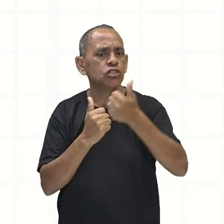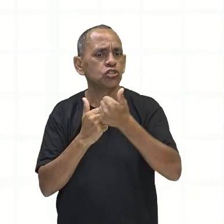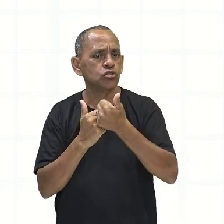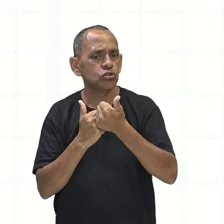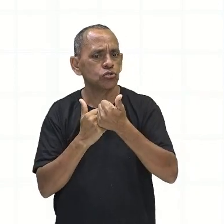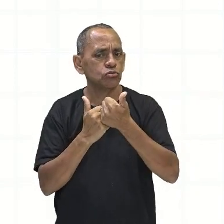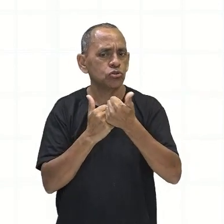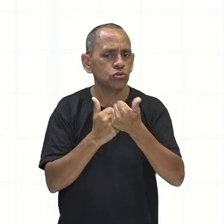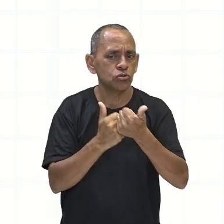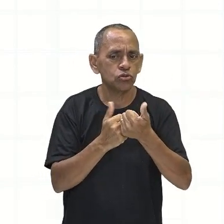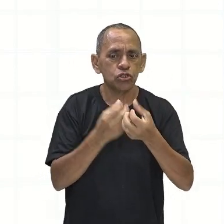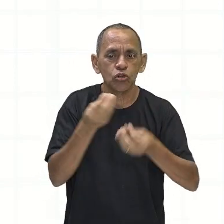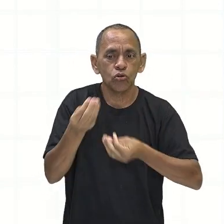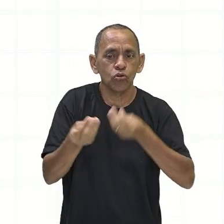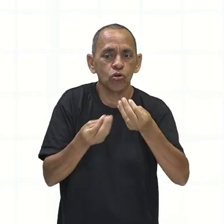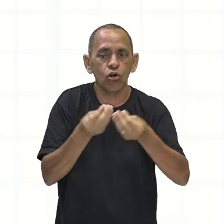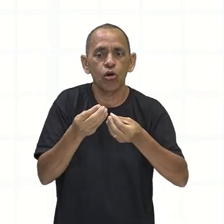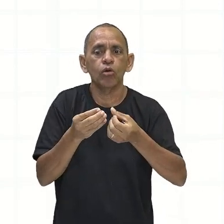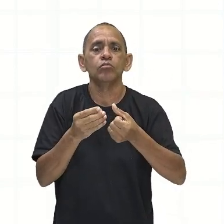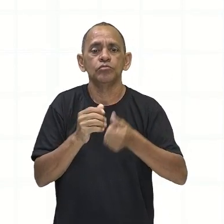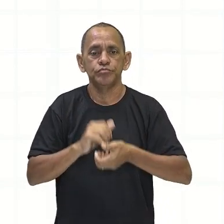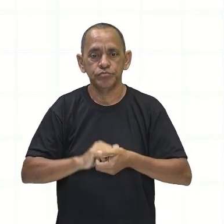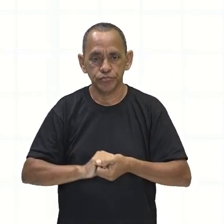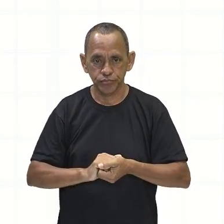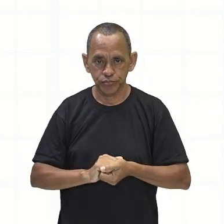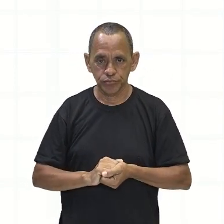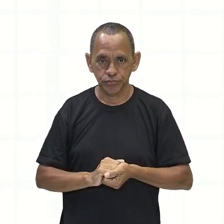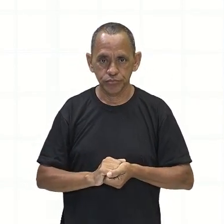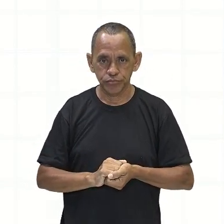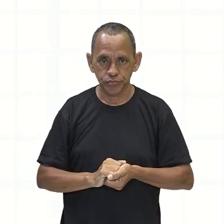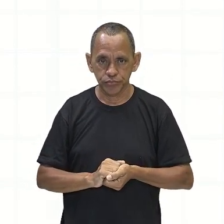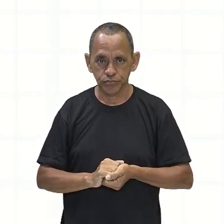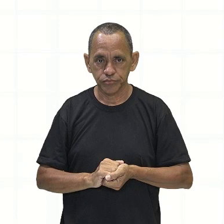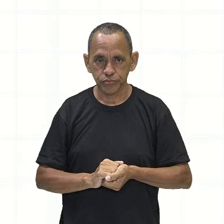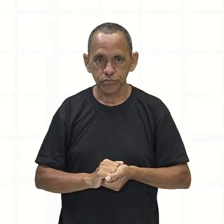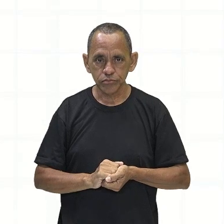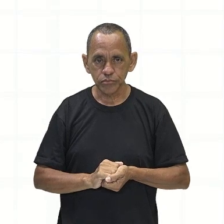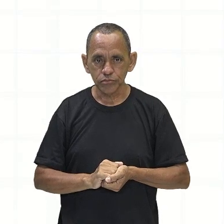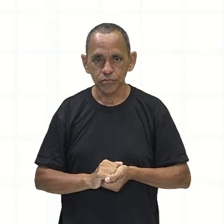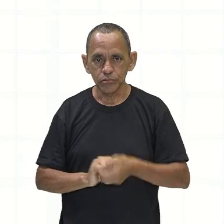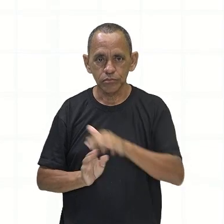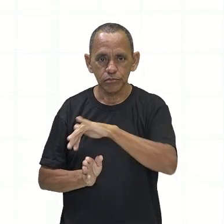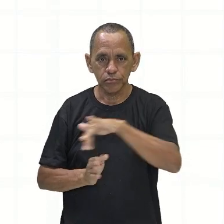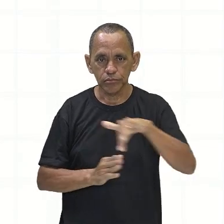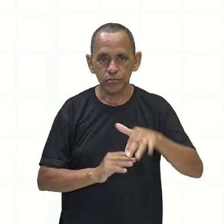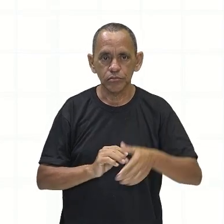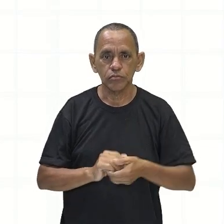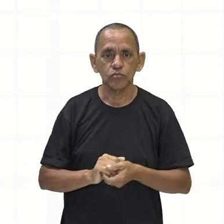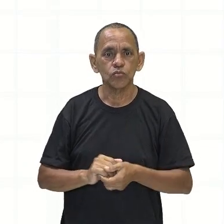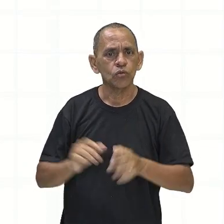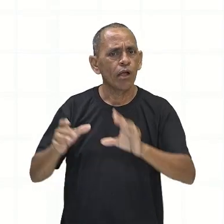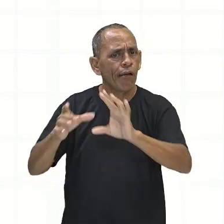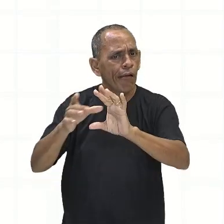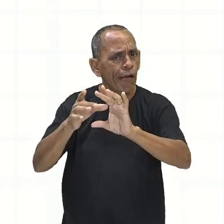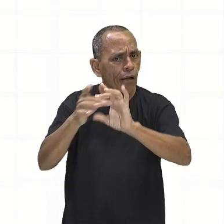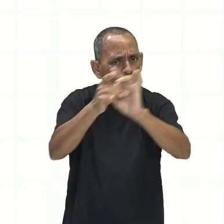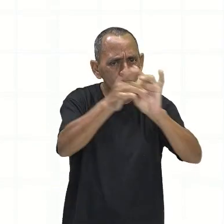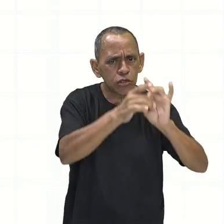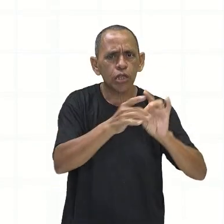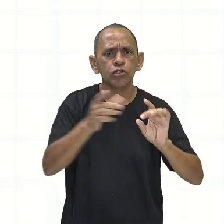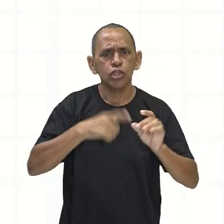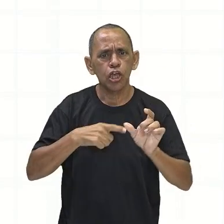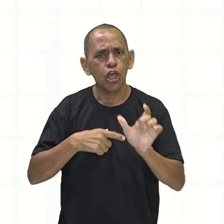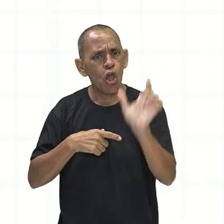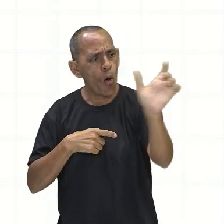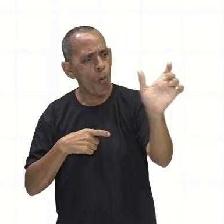retoma o substantivo blusa. Prosseguindo. Olha aí, existe neste contexto a palavra a, também é